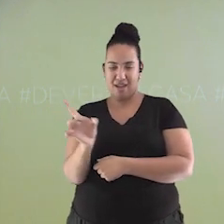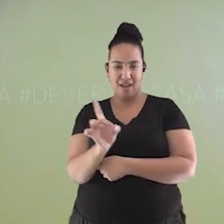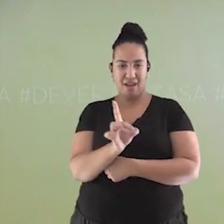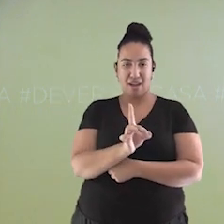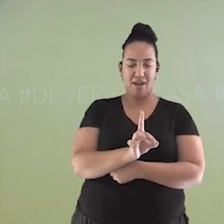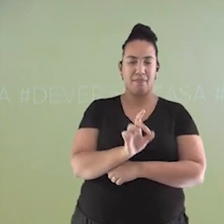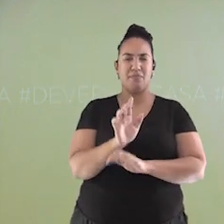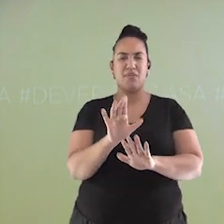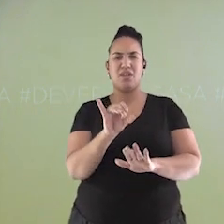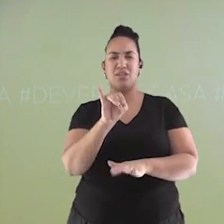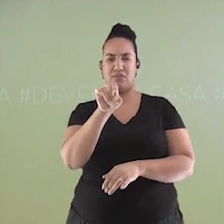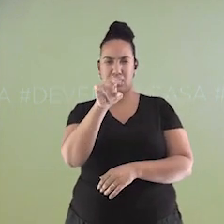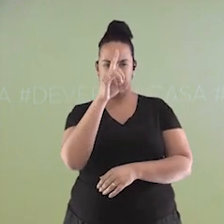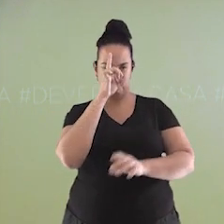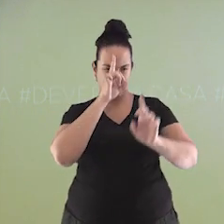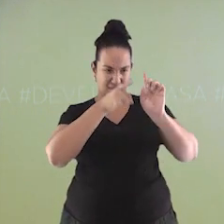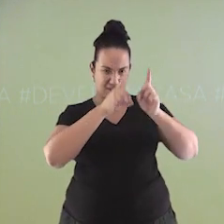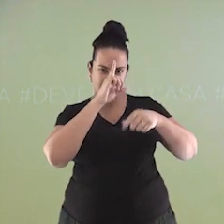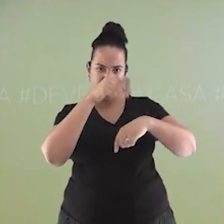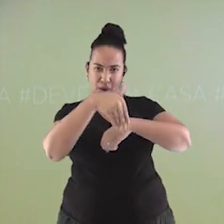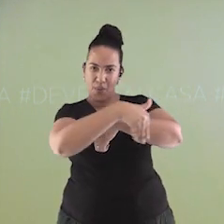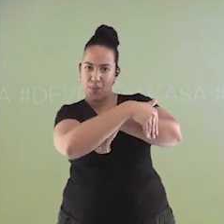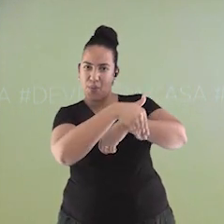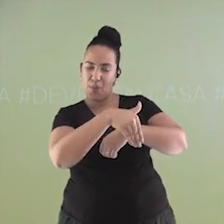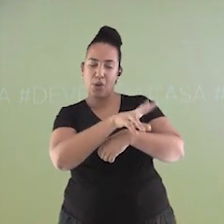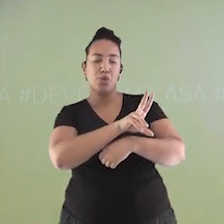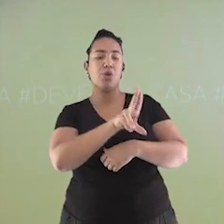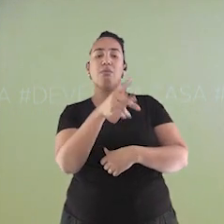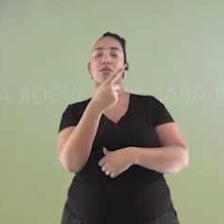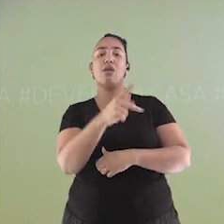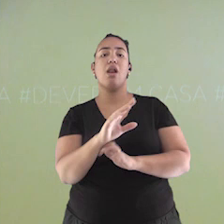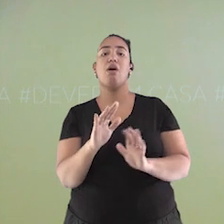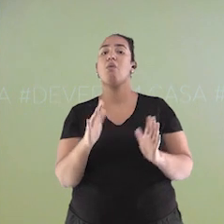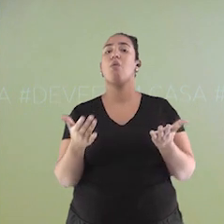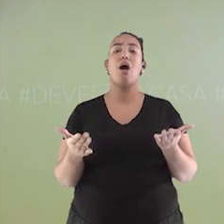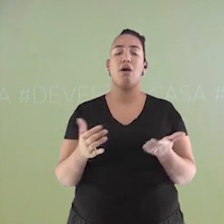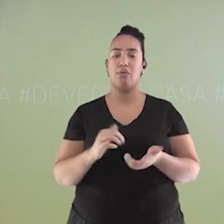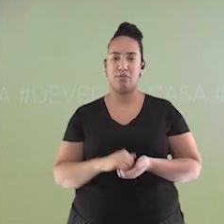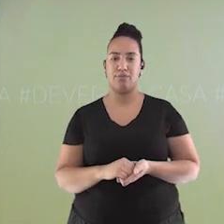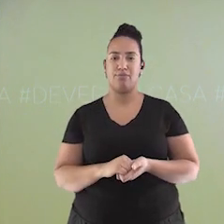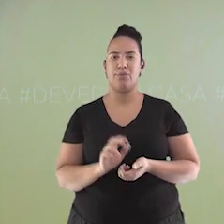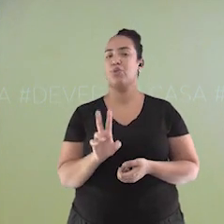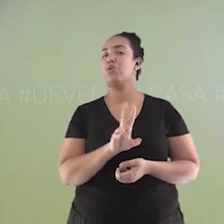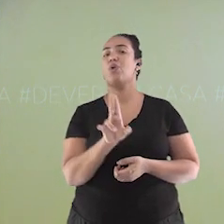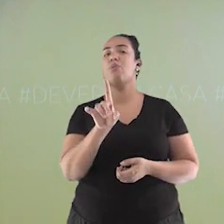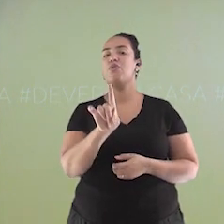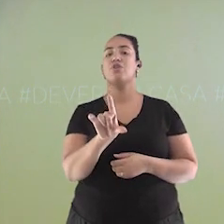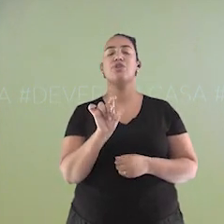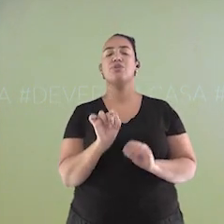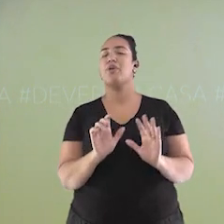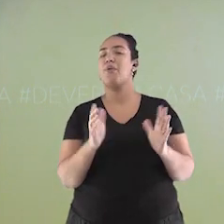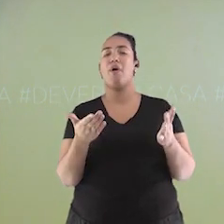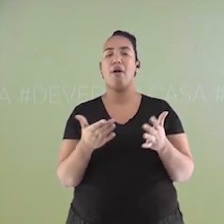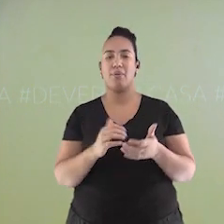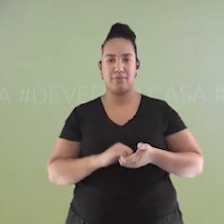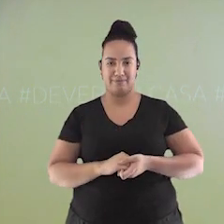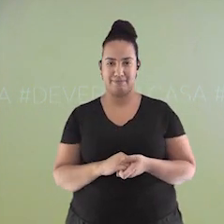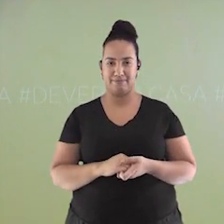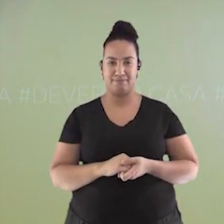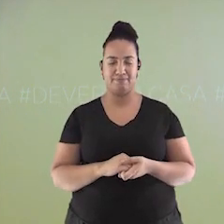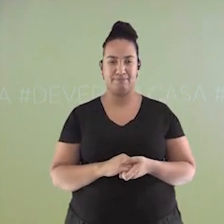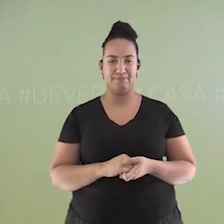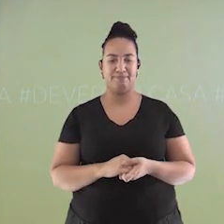Se você fosse o dono de uma rua, como gostaria que ela fosse? E que nome escolheria para